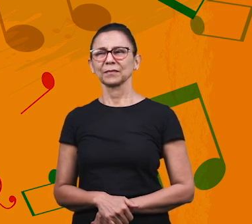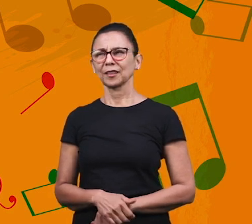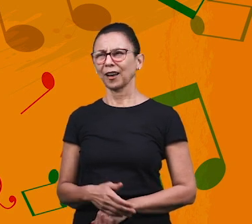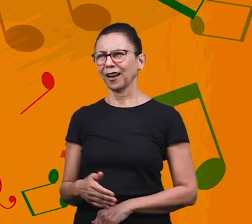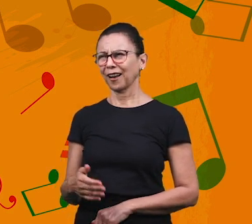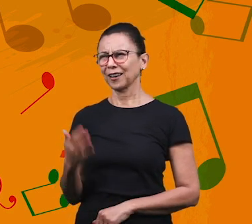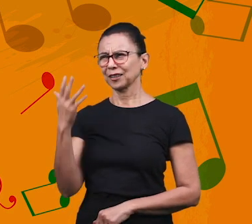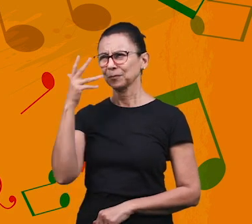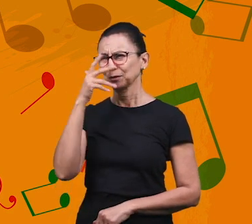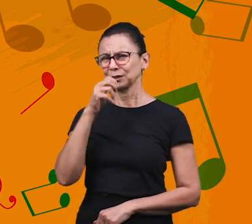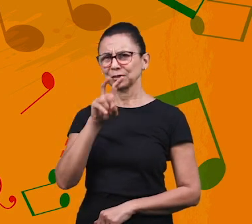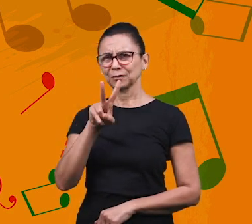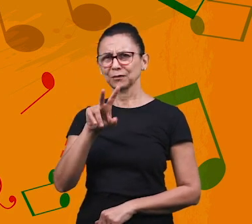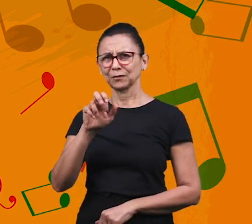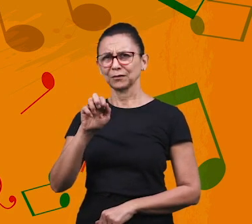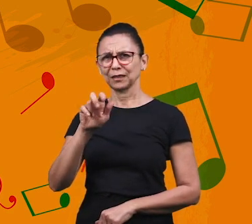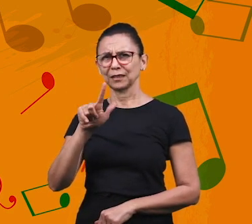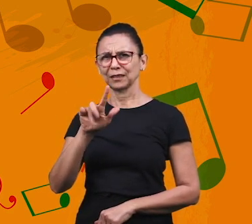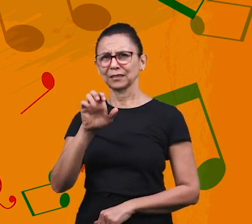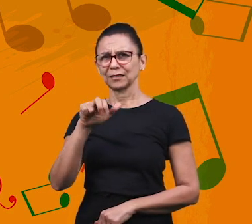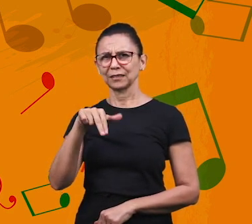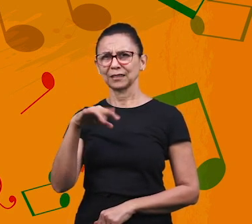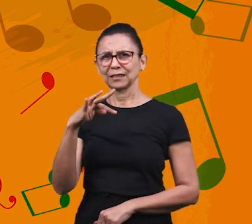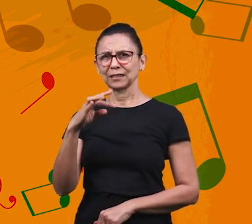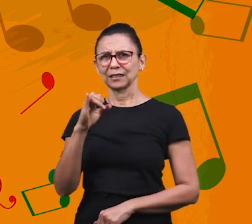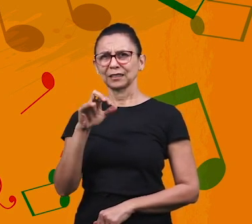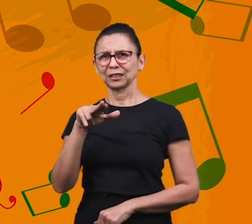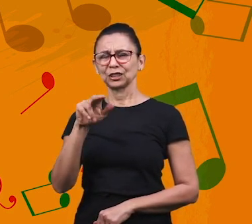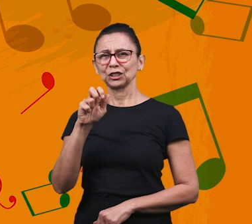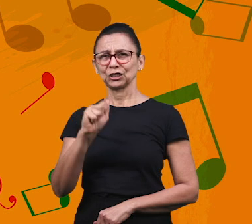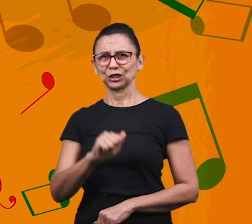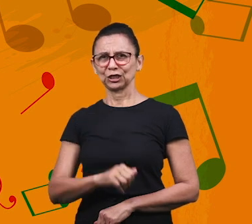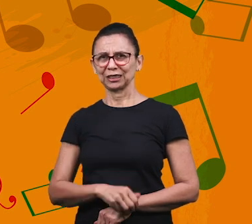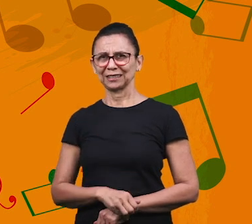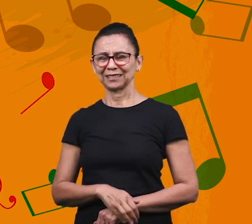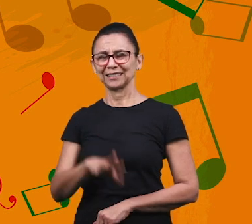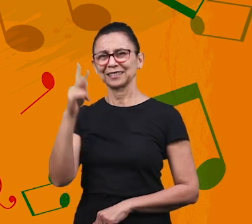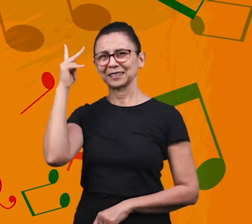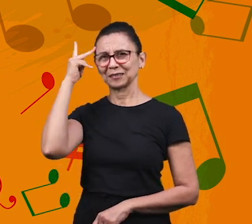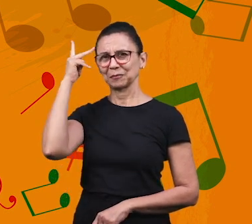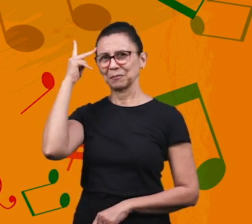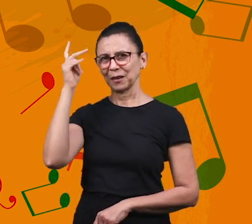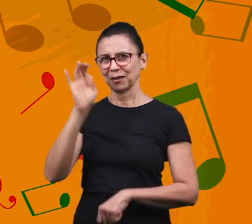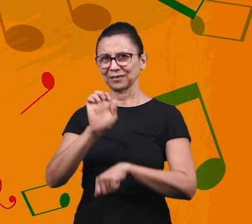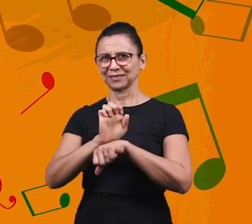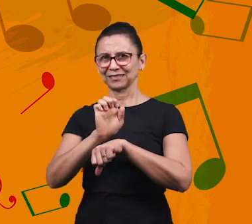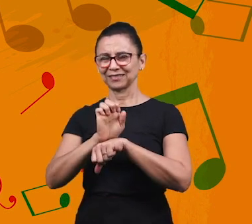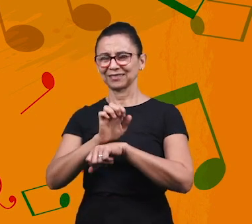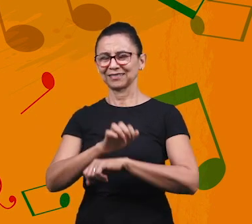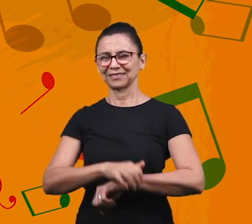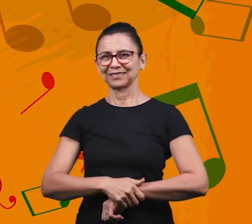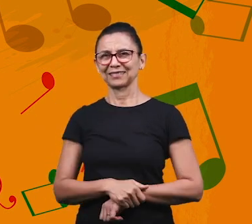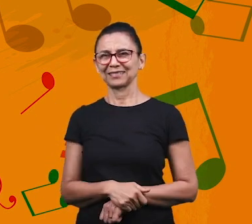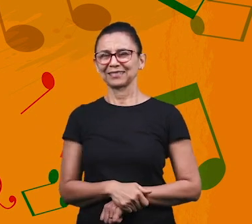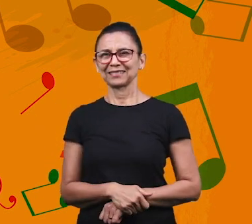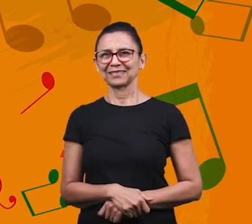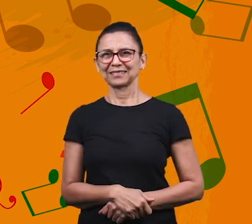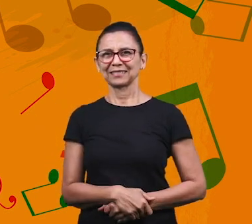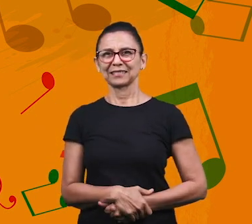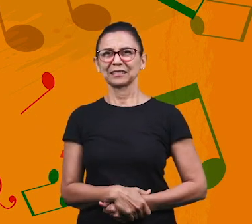Cette petite, c'est Valentina Peredo, de 4 ans, Santos, São Paulo. São Paulo.